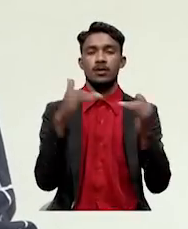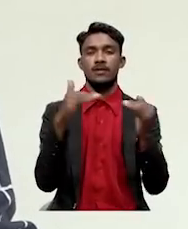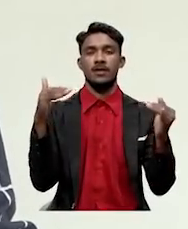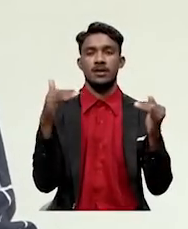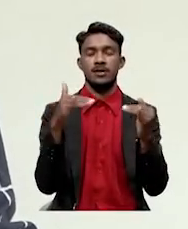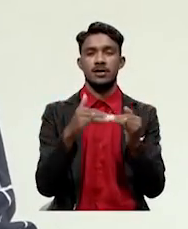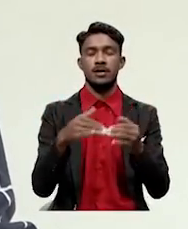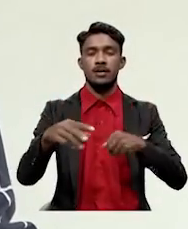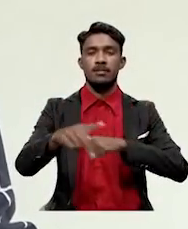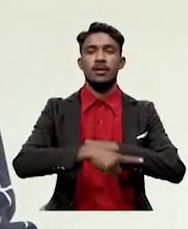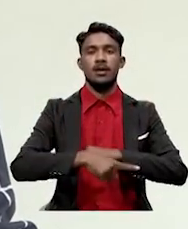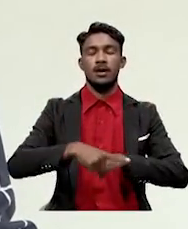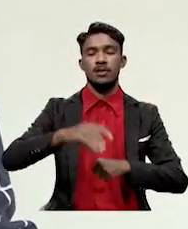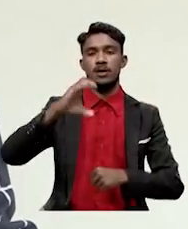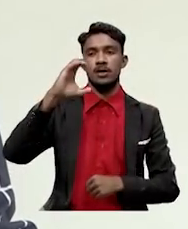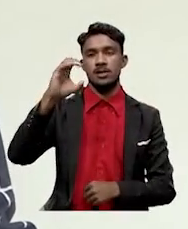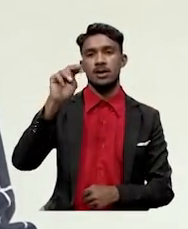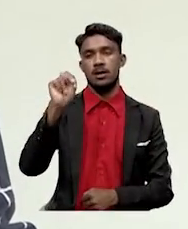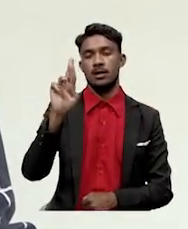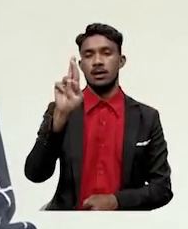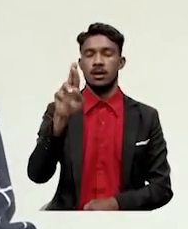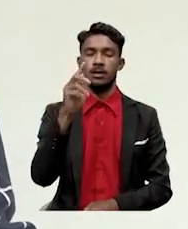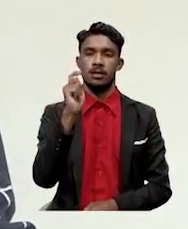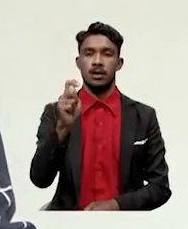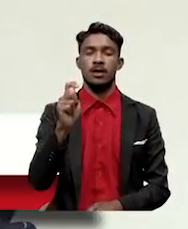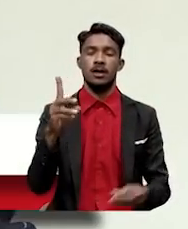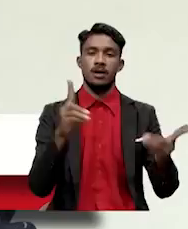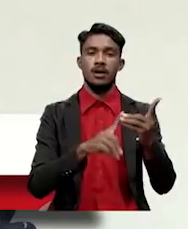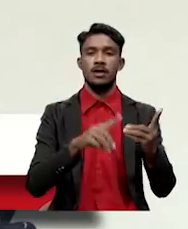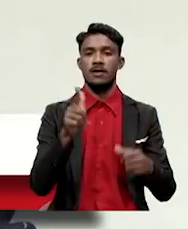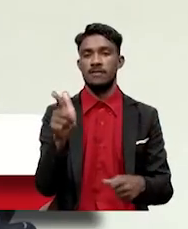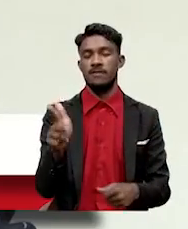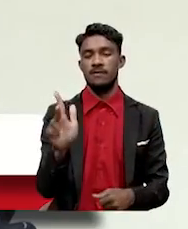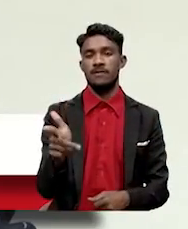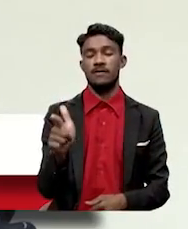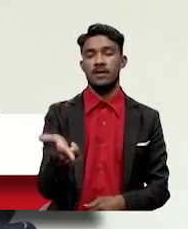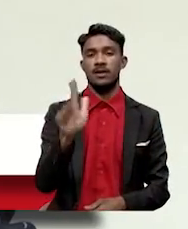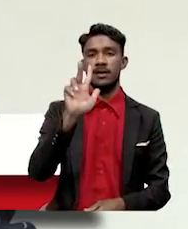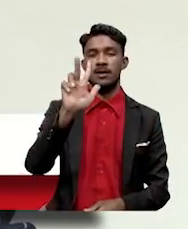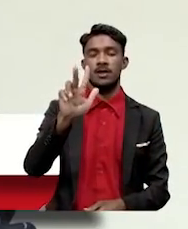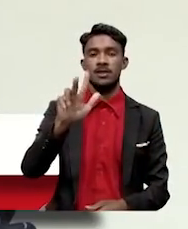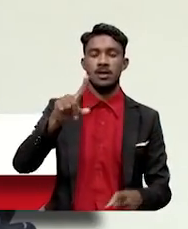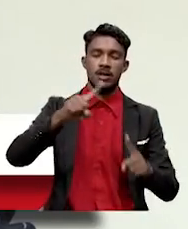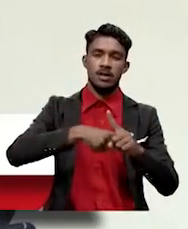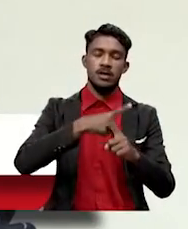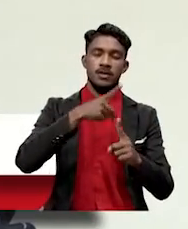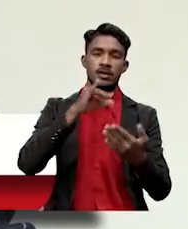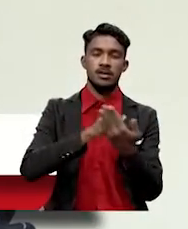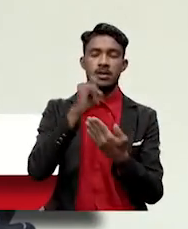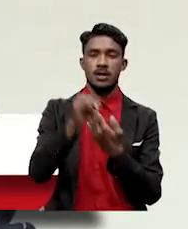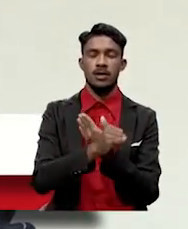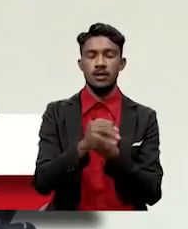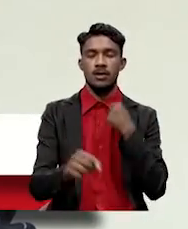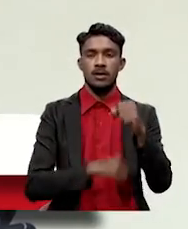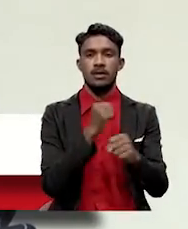Conferência partido CNRT e dia 23 de janeiro 2022 Liva Koto, né?